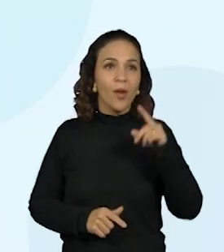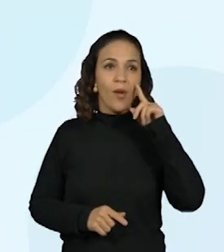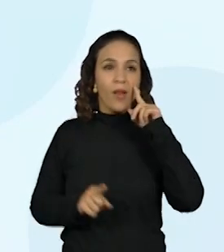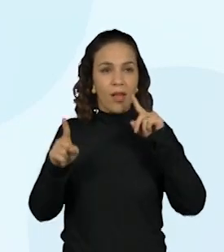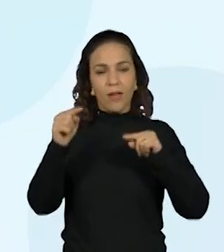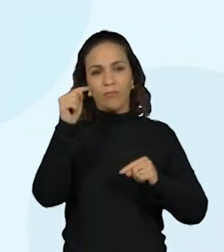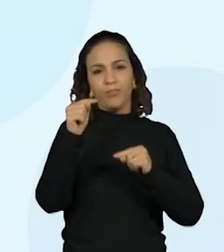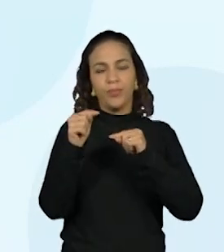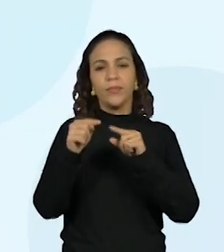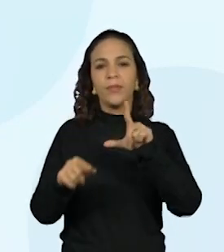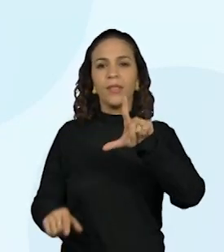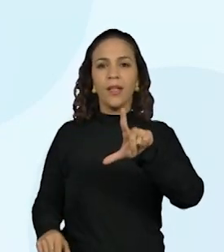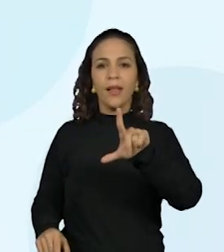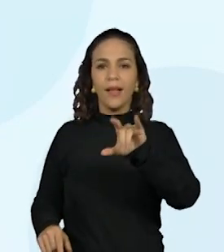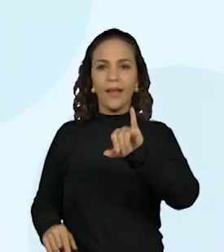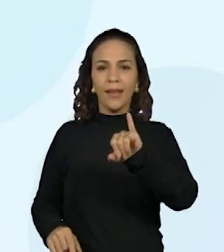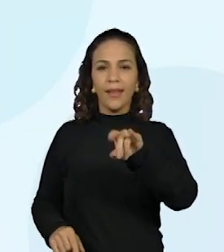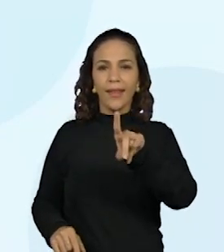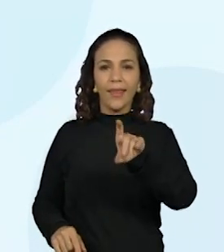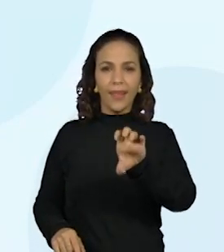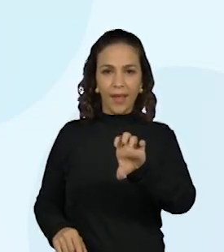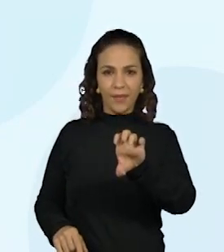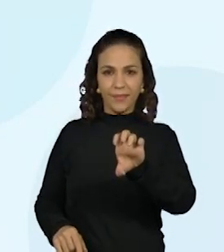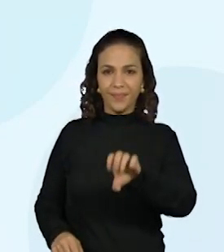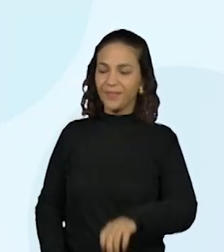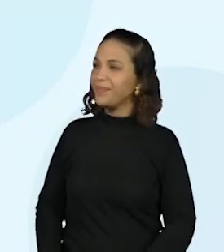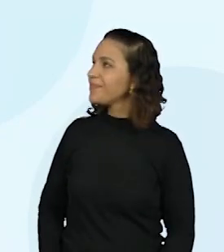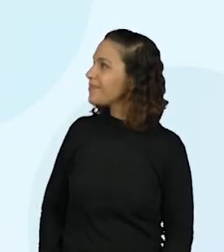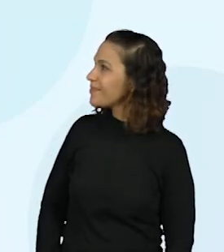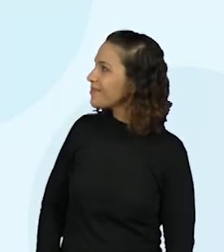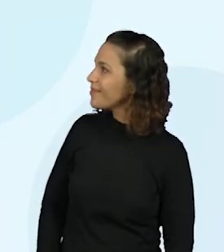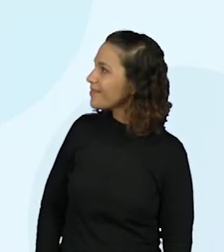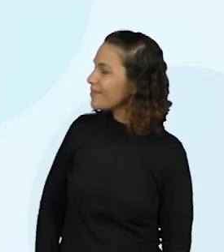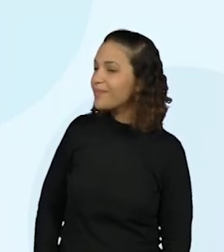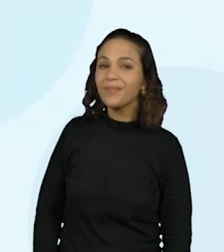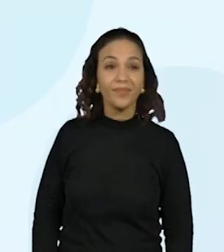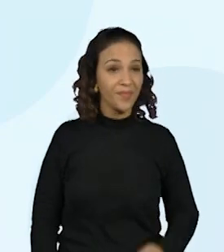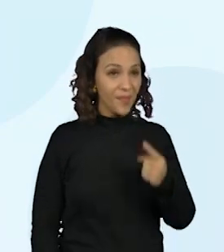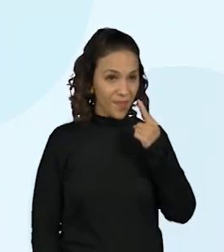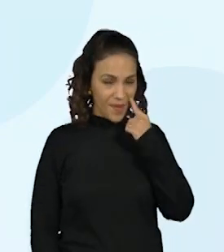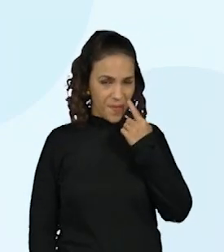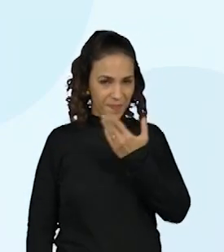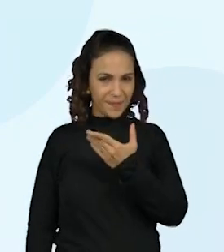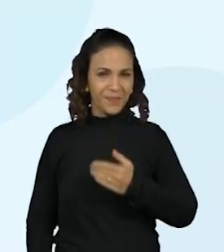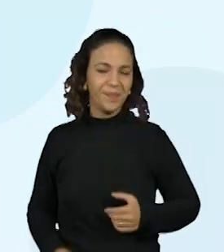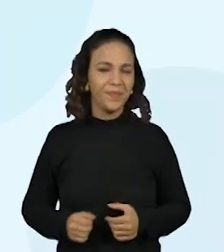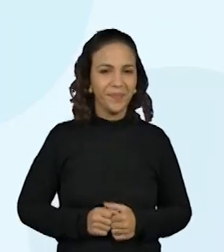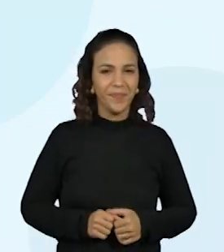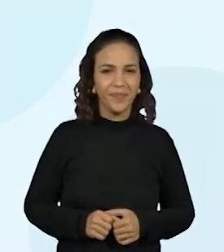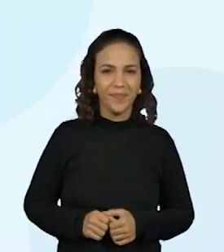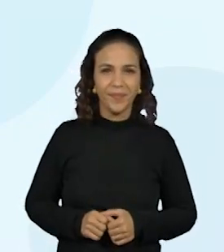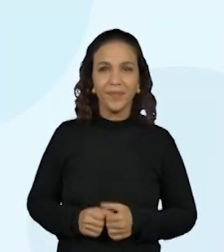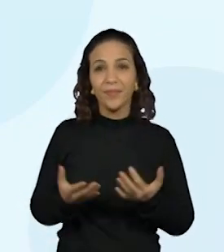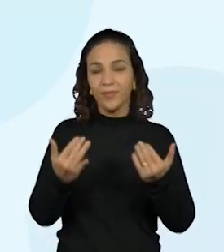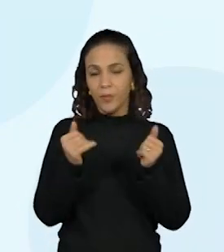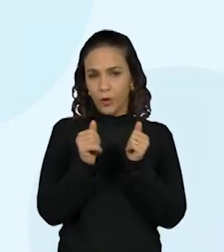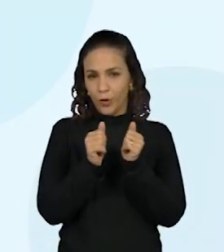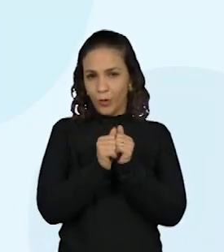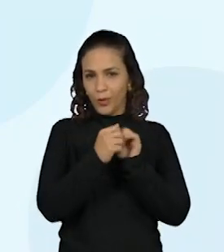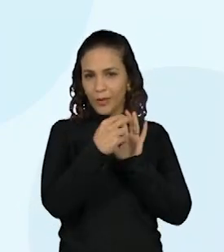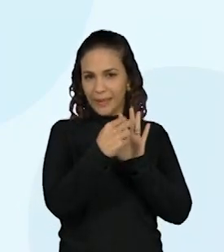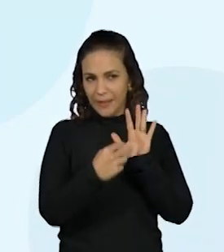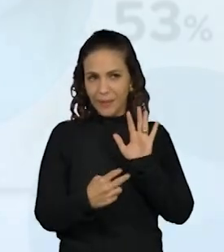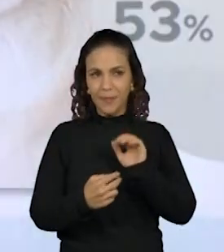da notícia, ou seja, o primeiro parágrafo. É uma notícia curta, mas atenção. Façamos a leitura